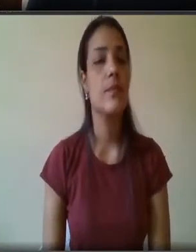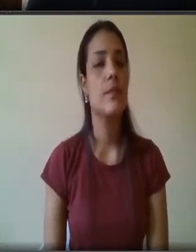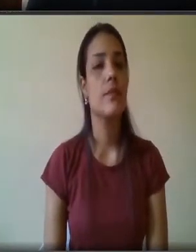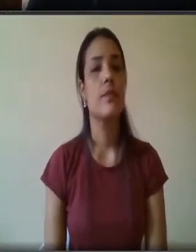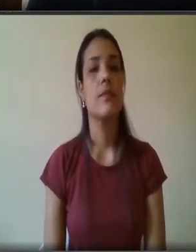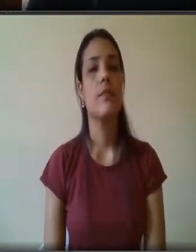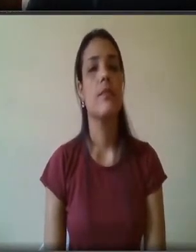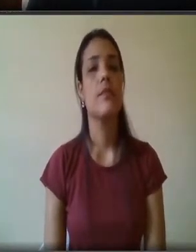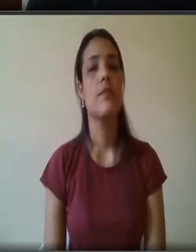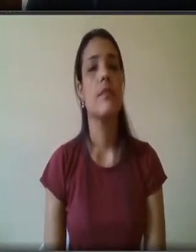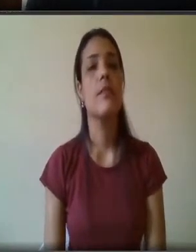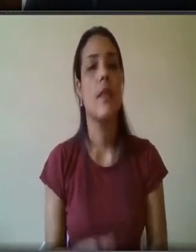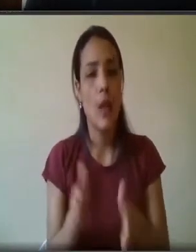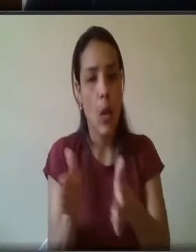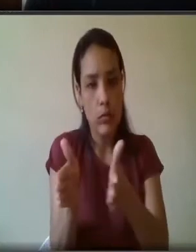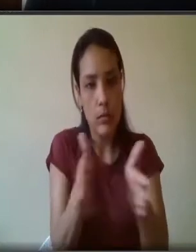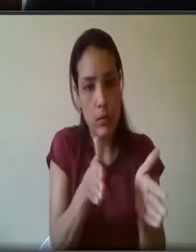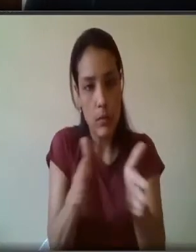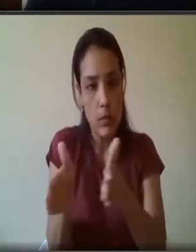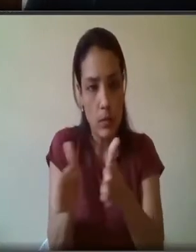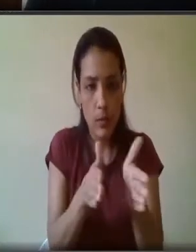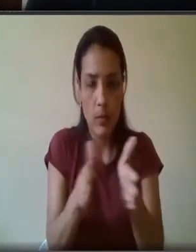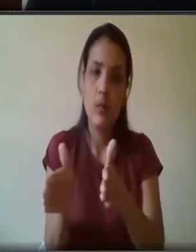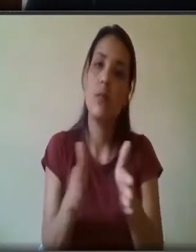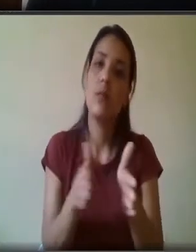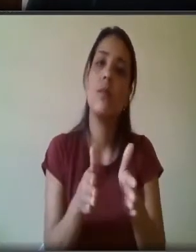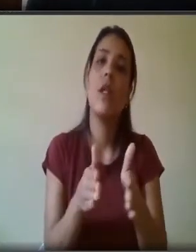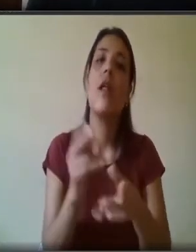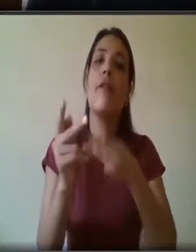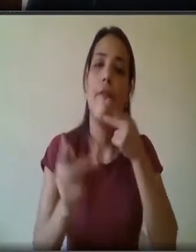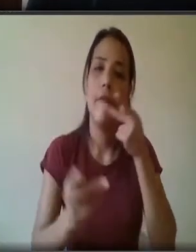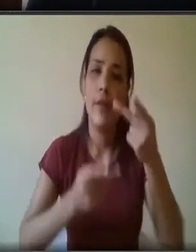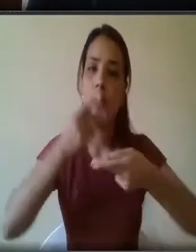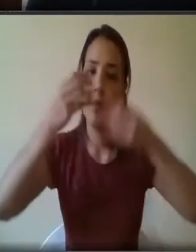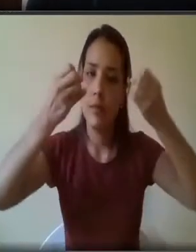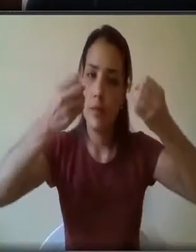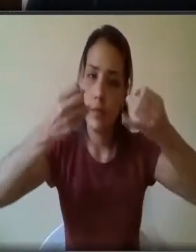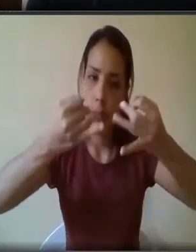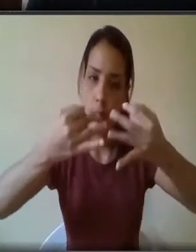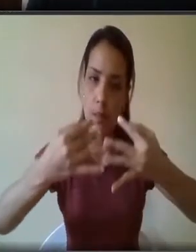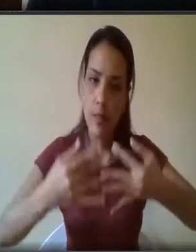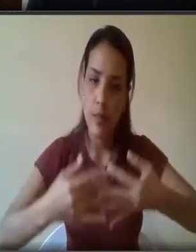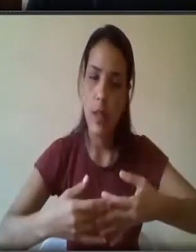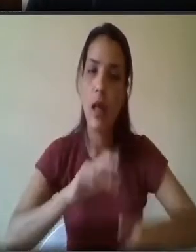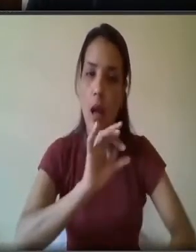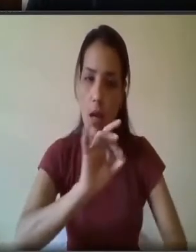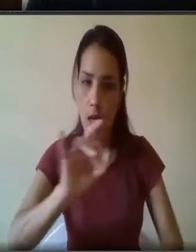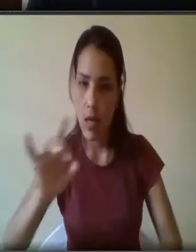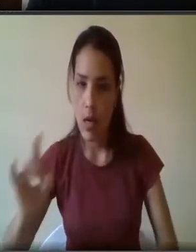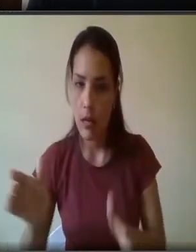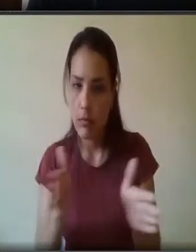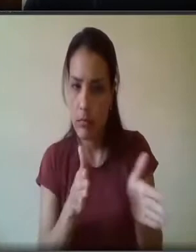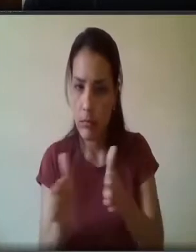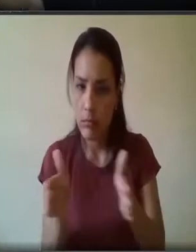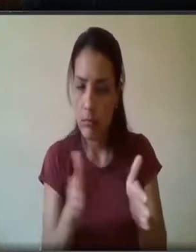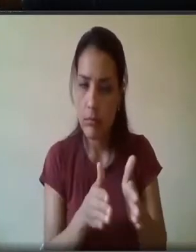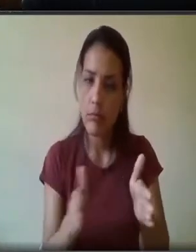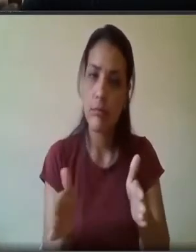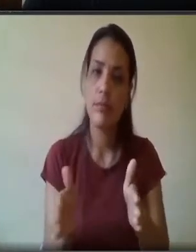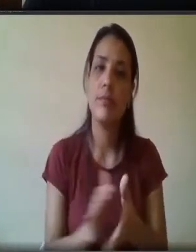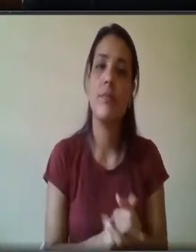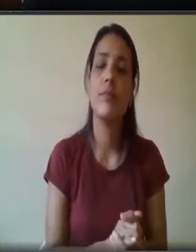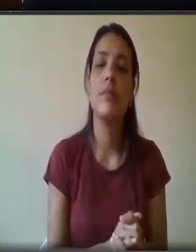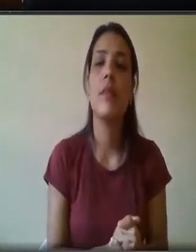os períodos, né? E aí ele vai falando para você desses períodos. Por exemplo, Triássico, Jurássico e Cretáceo